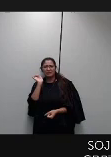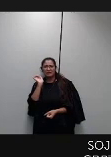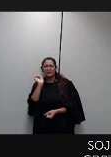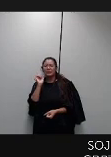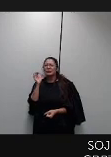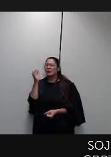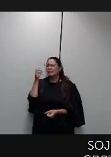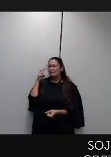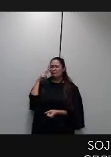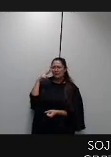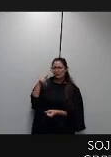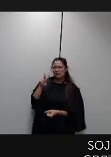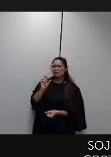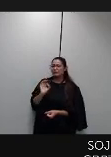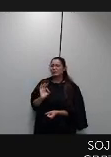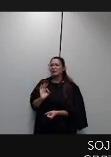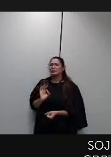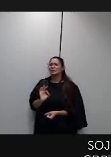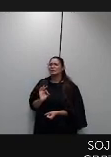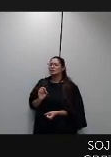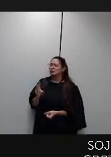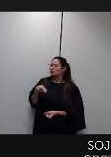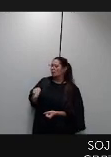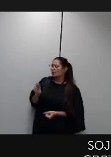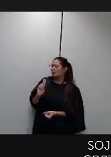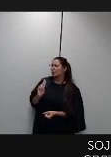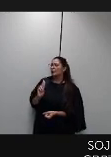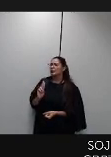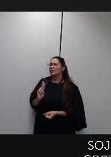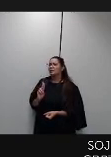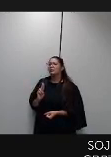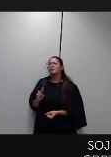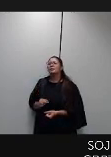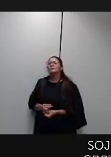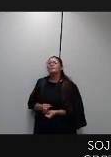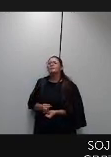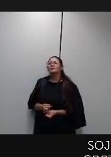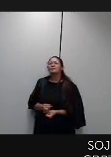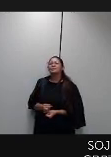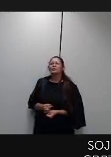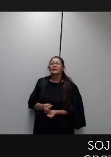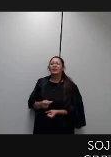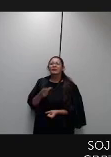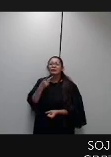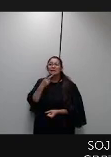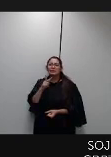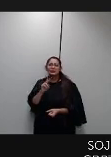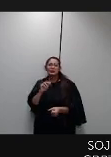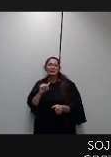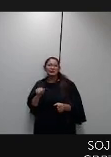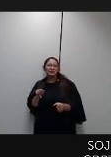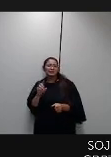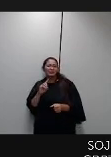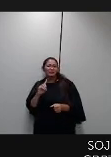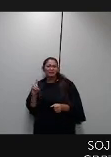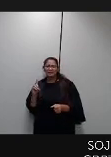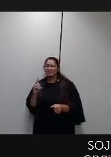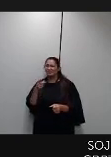puramente normativista ou puramente regulador essa conduta é censurável